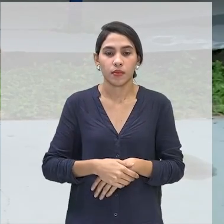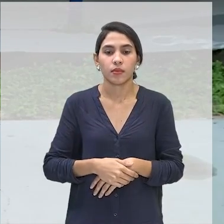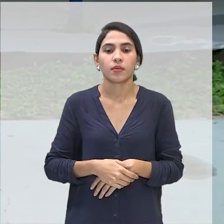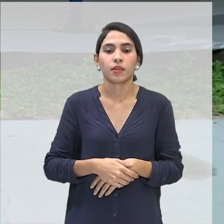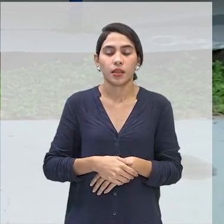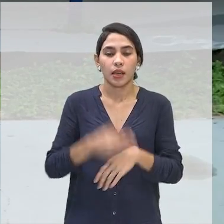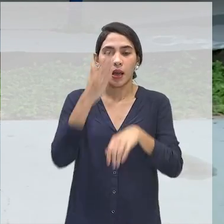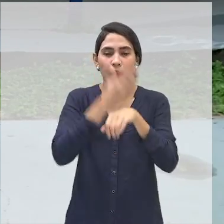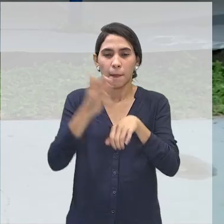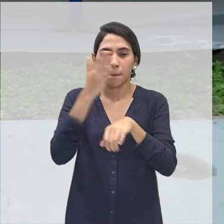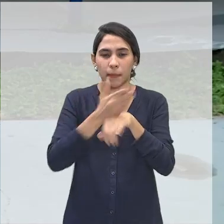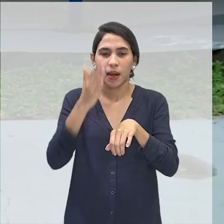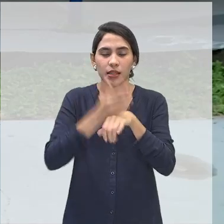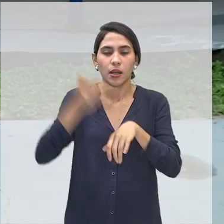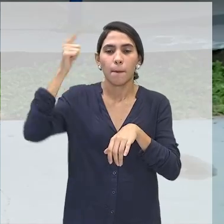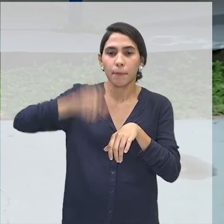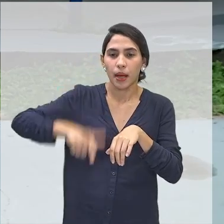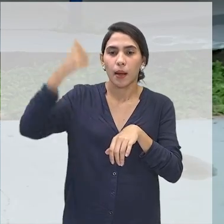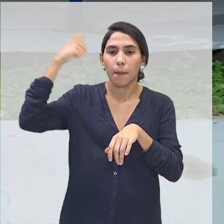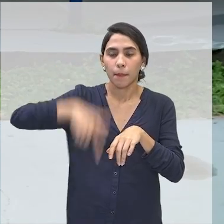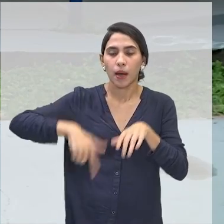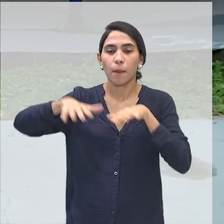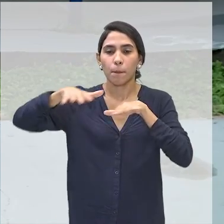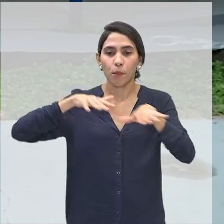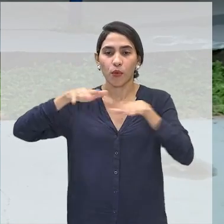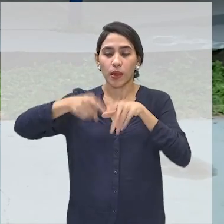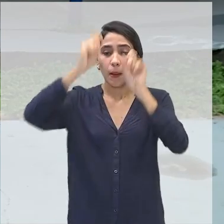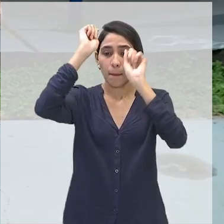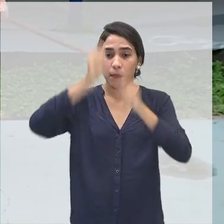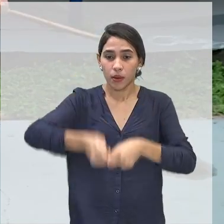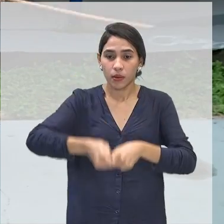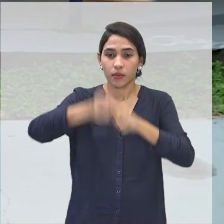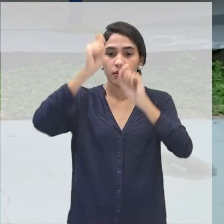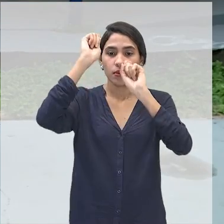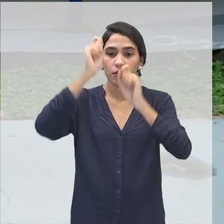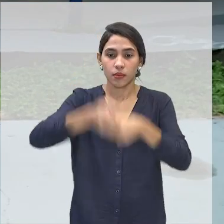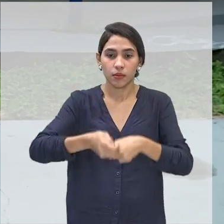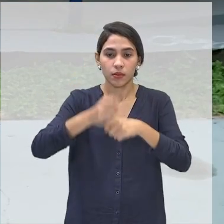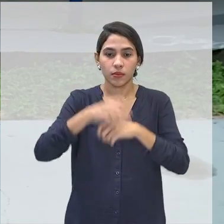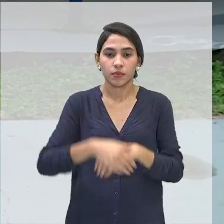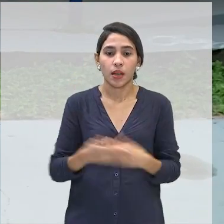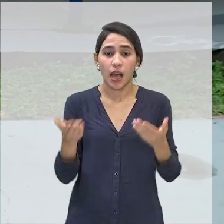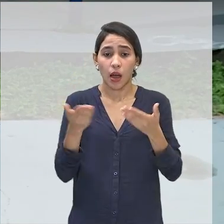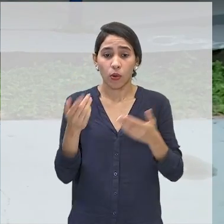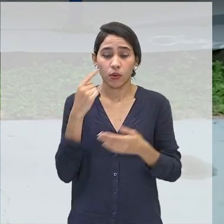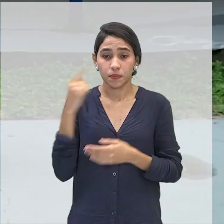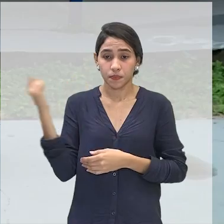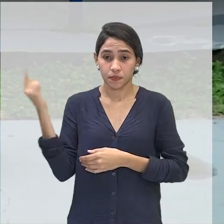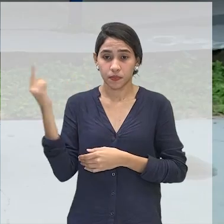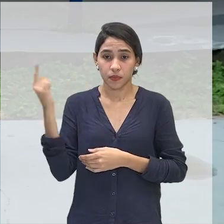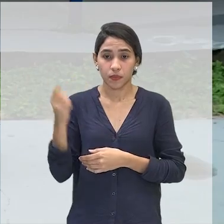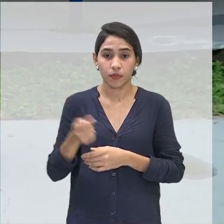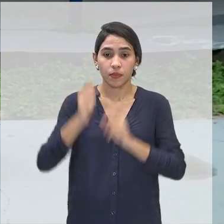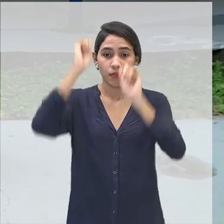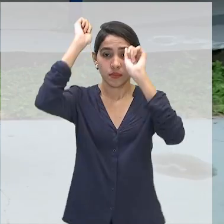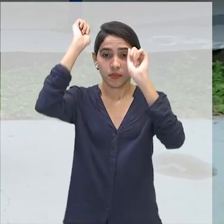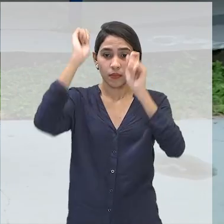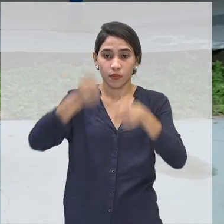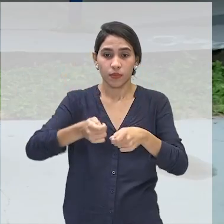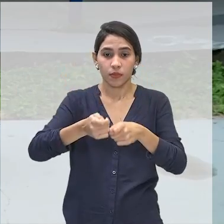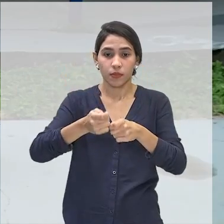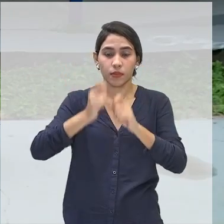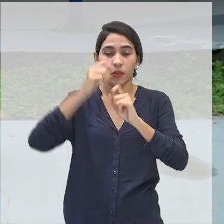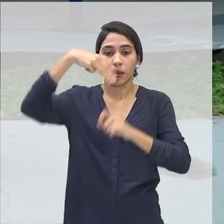exercícios repetitivos, já treinando os golpes? Esse movimento que nós estamos fazendo relembra qual golpe? O golpe